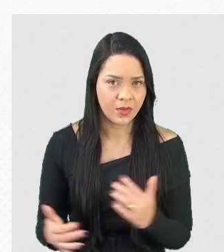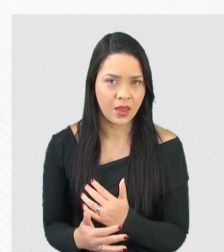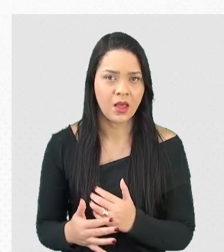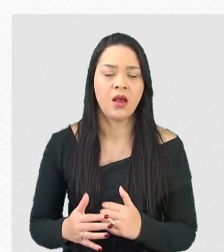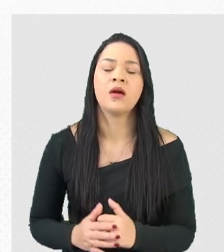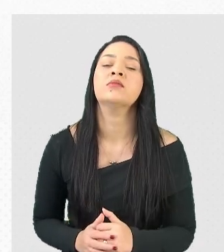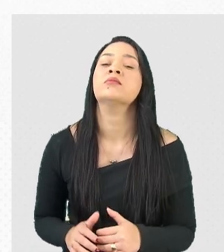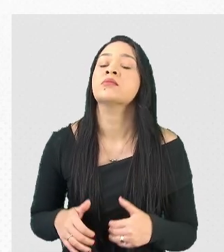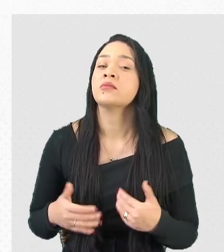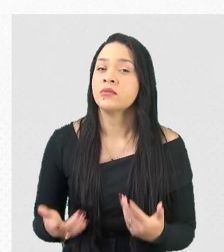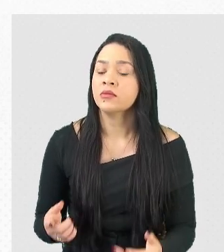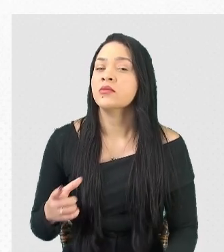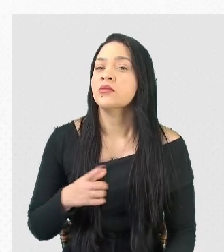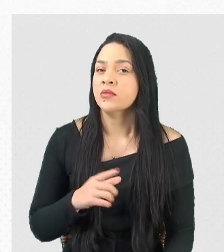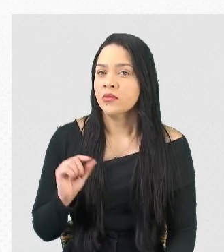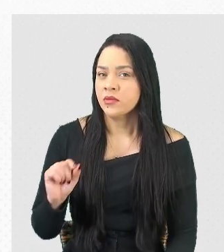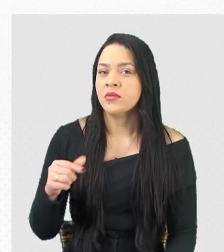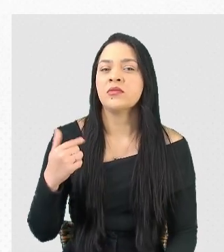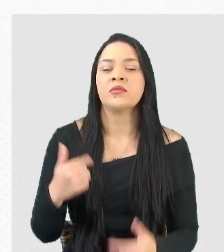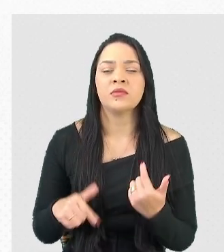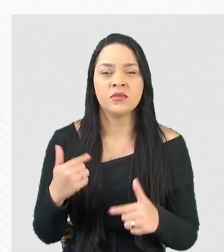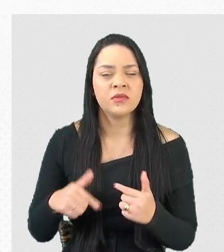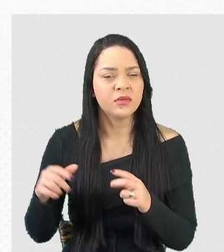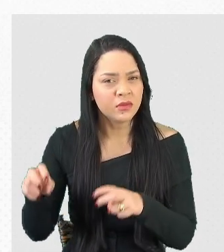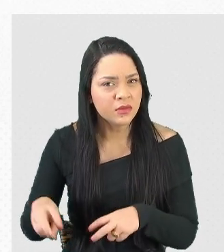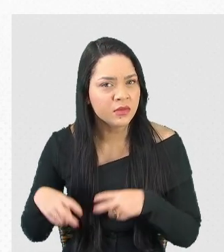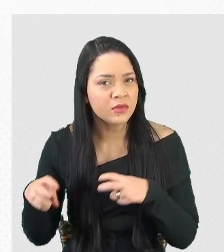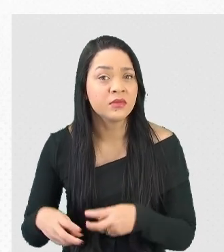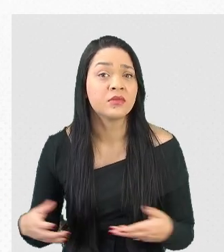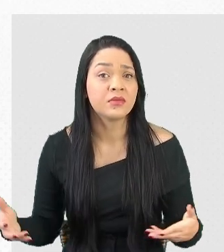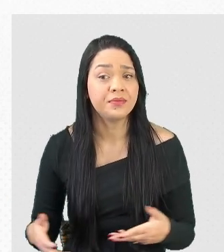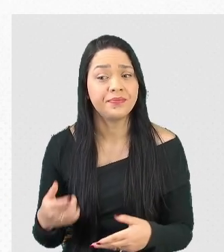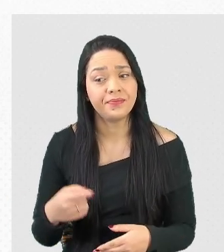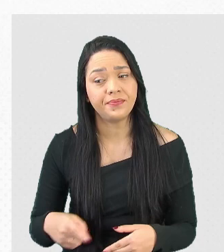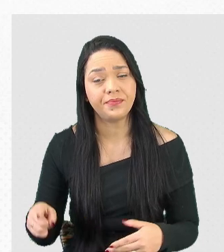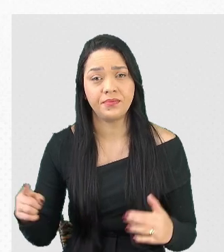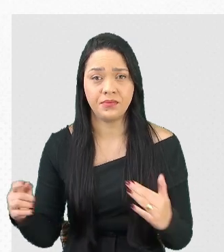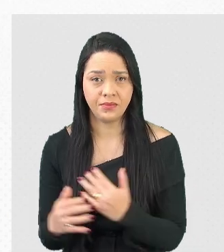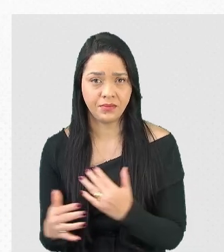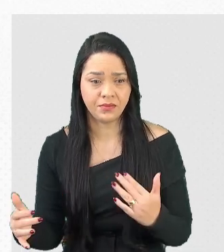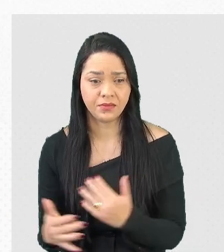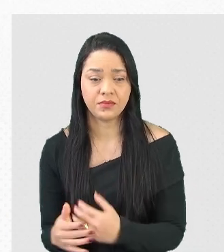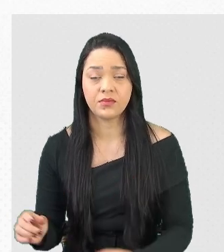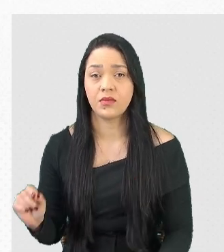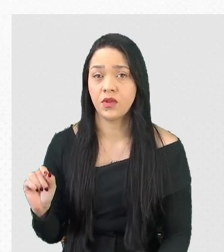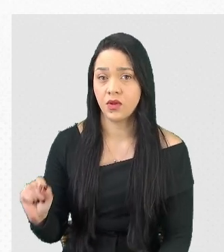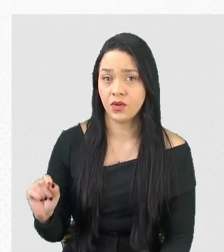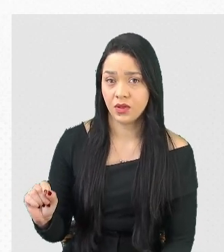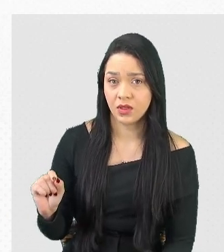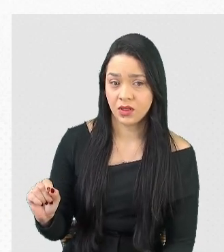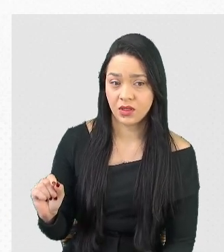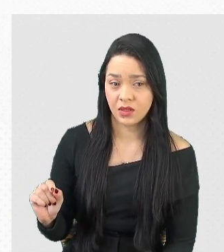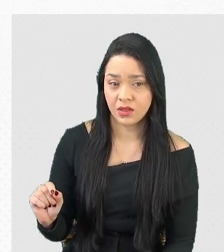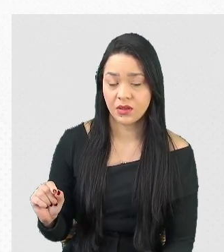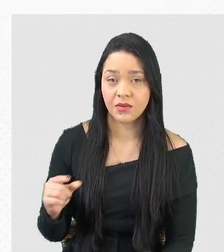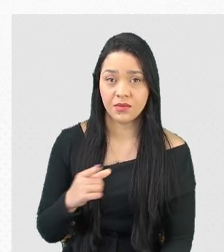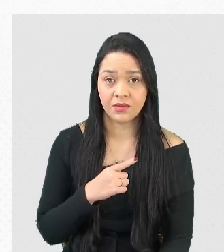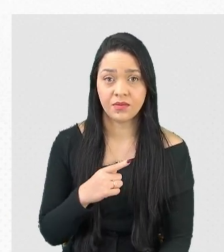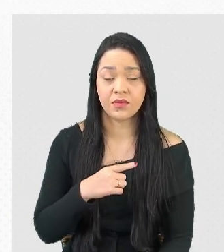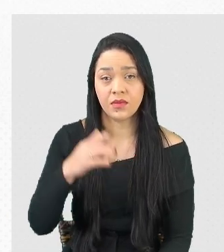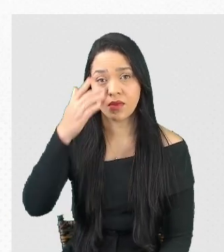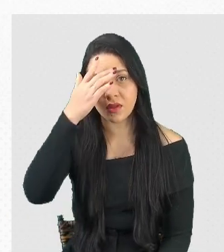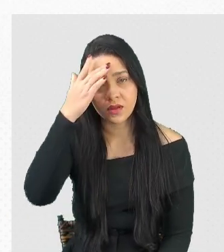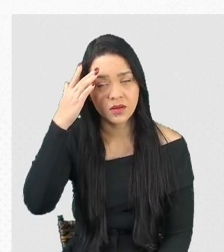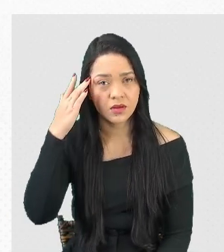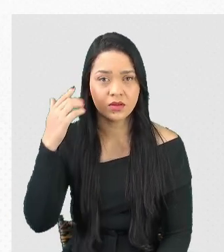cidades. Eles vão fazer o quê? Eles vão virar uma massa de trabalhadores que estão ali querendo sobreviver e